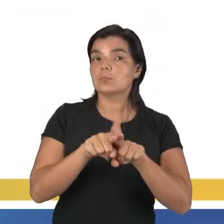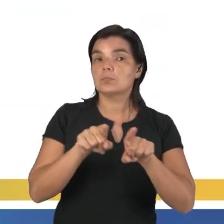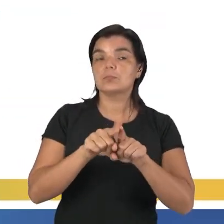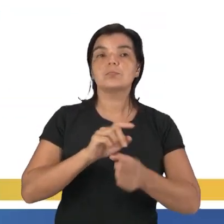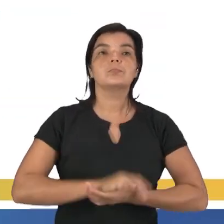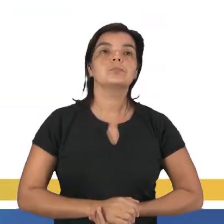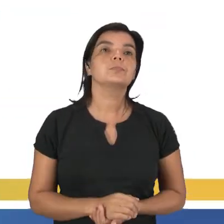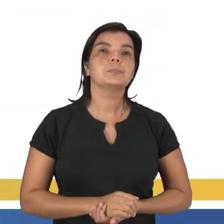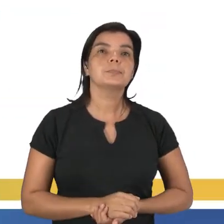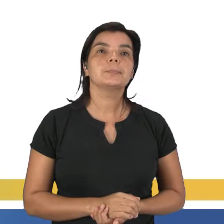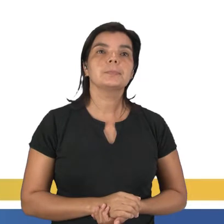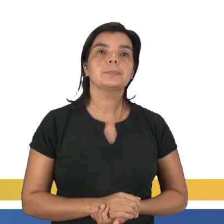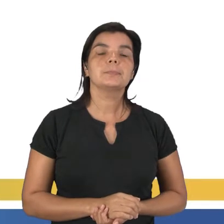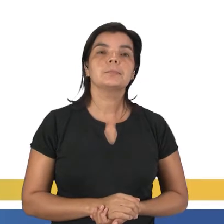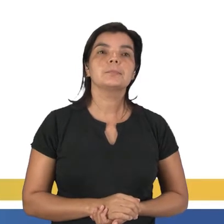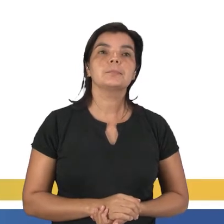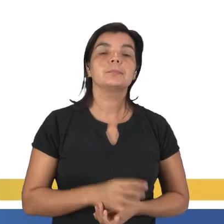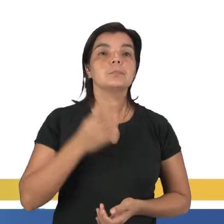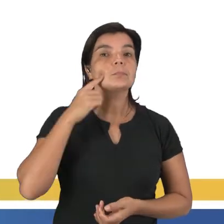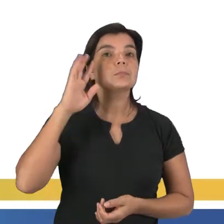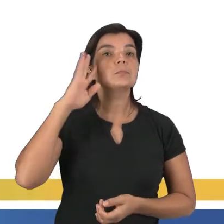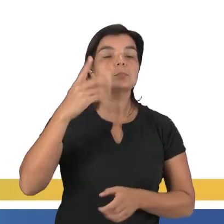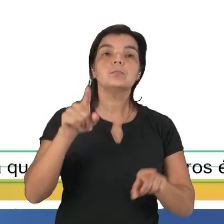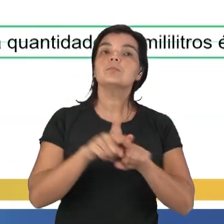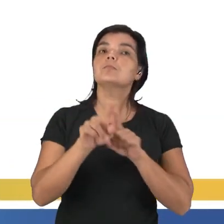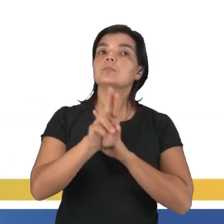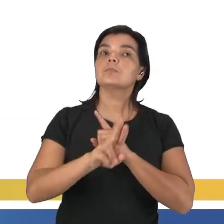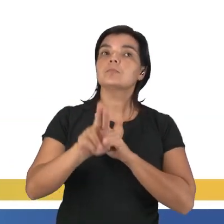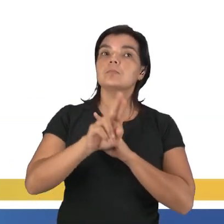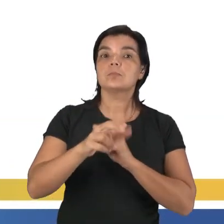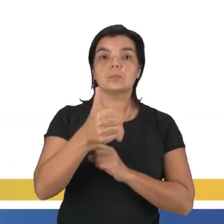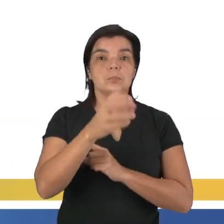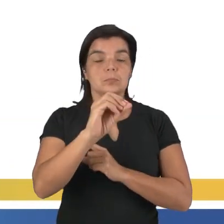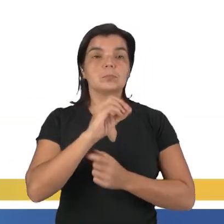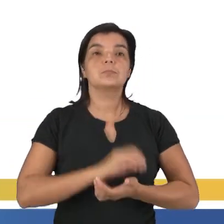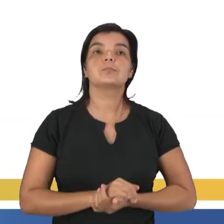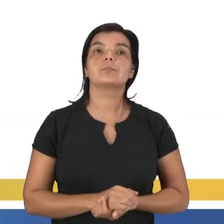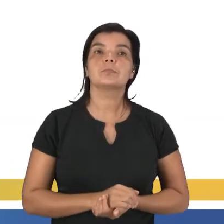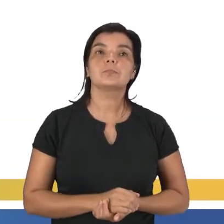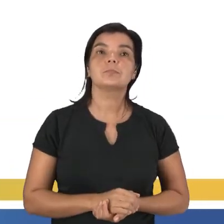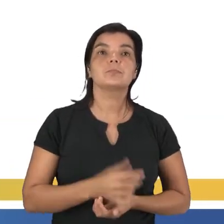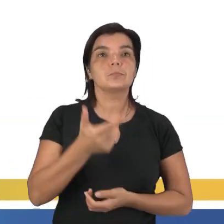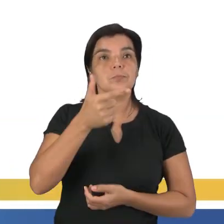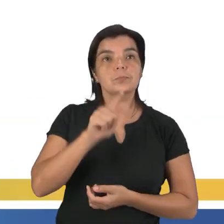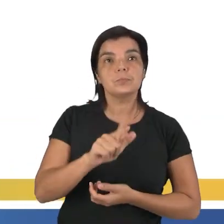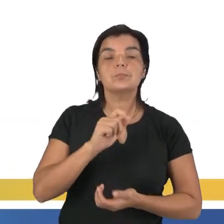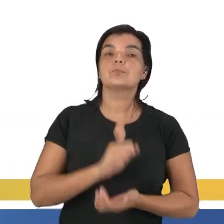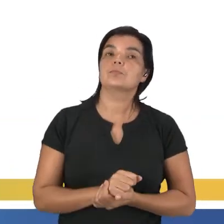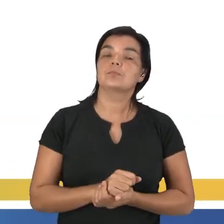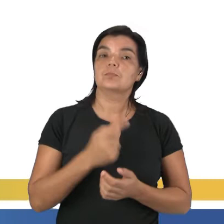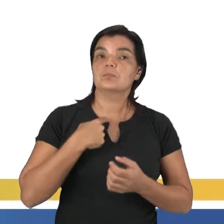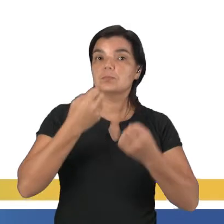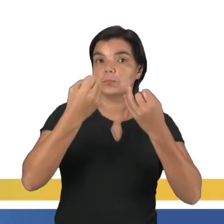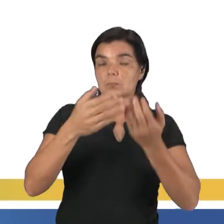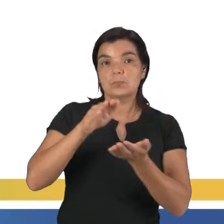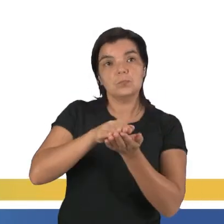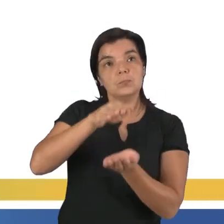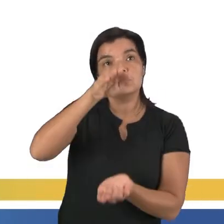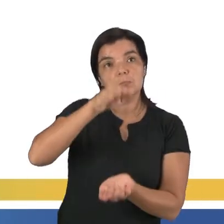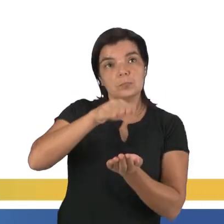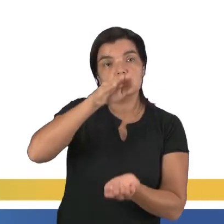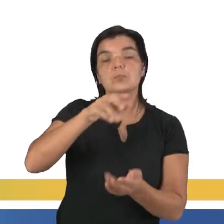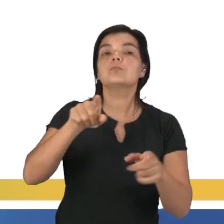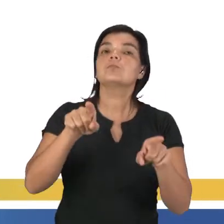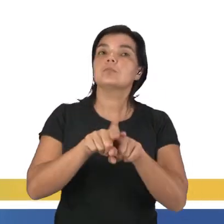aqui, tá ok? Então, para resolver, eu vou usar a base 10, né? Novamente, ele fala de uma embalagem,